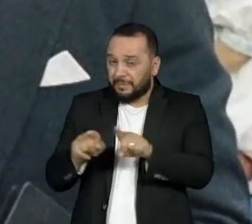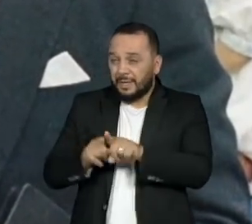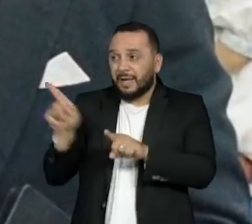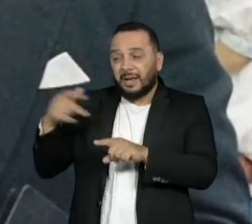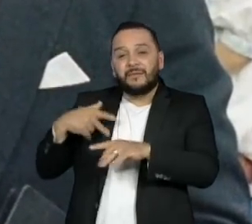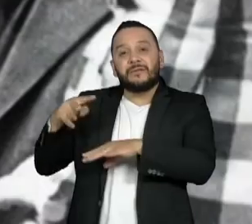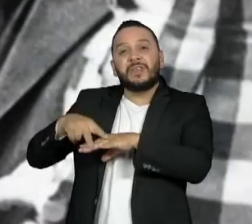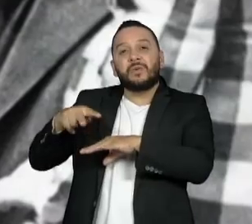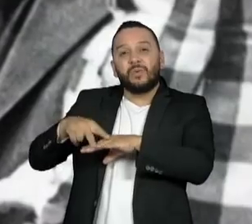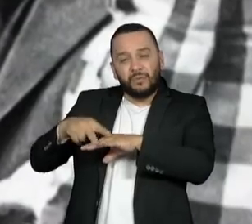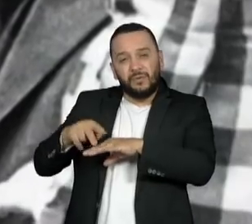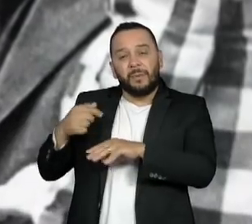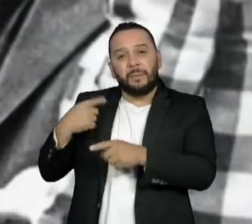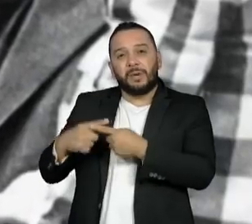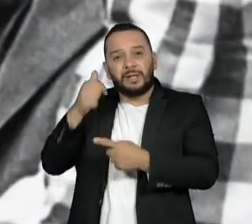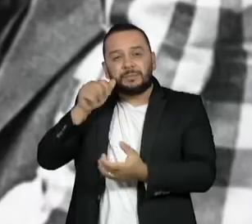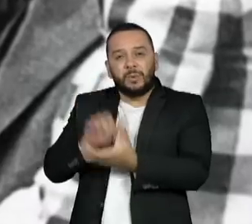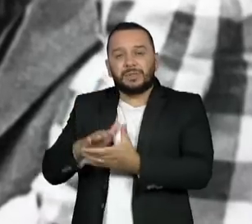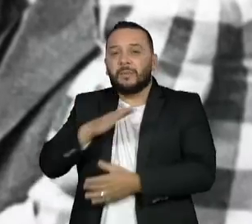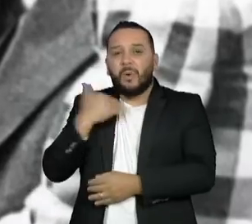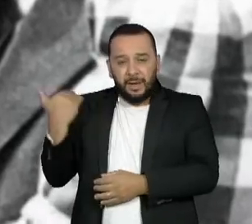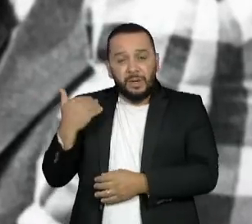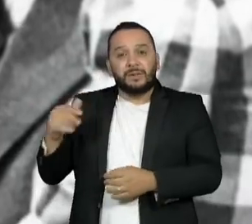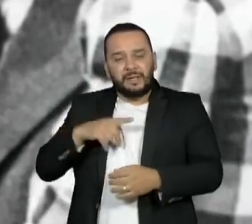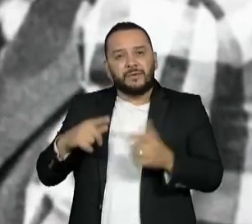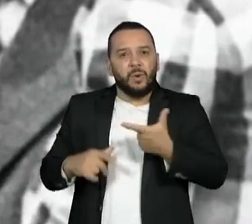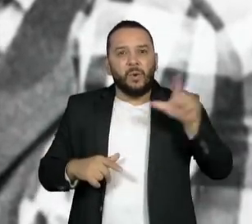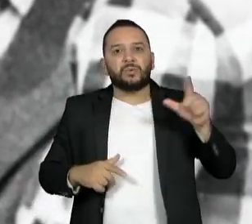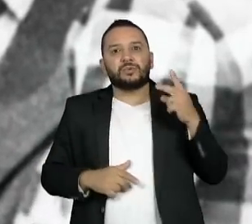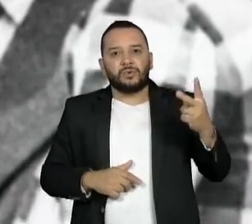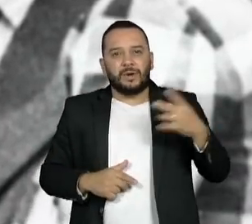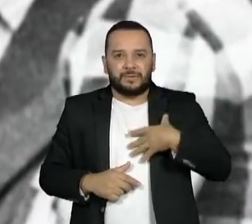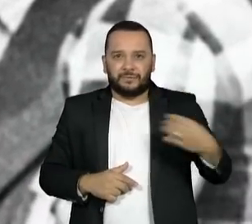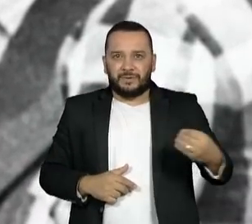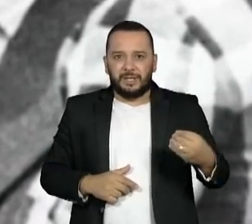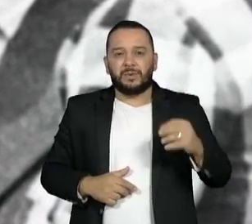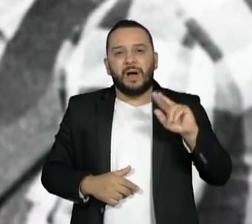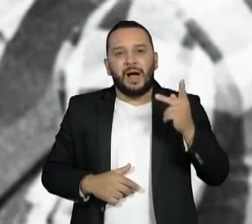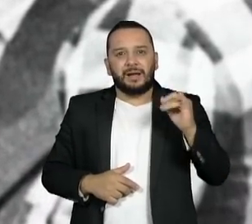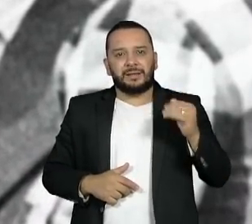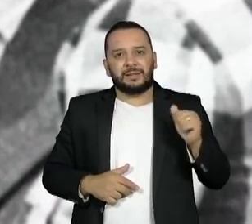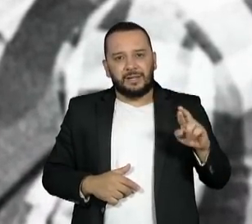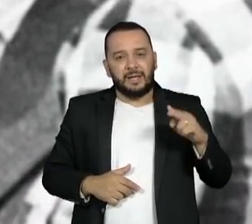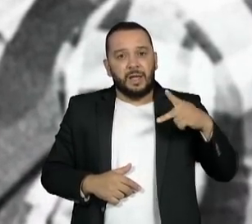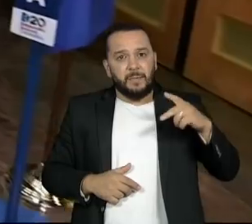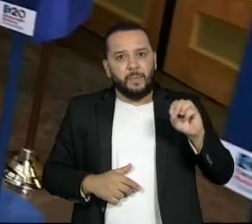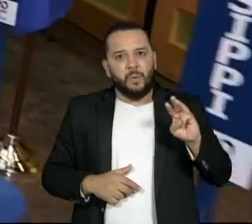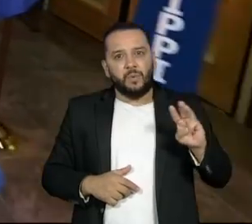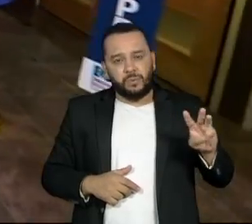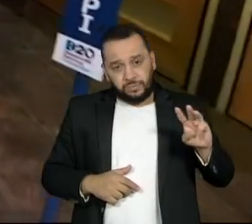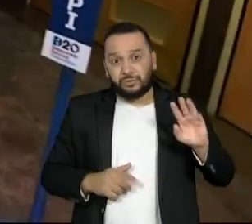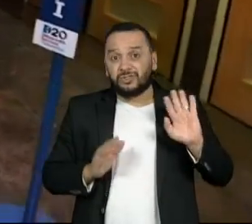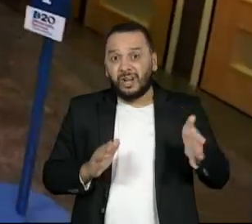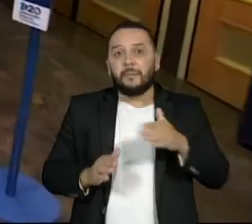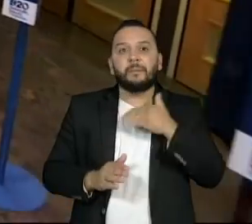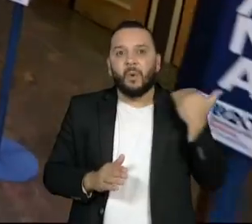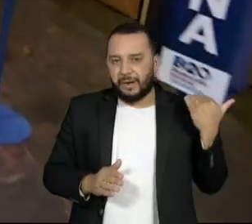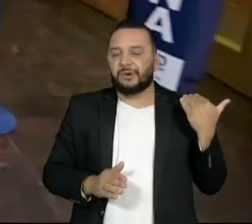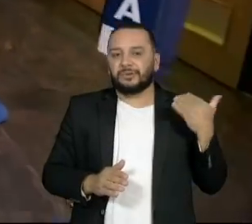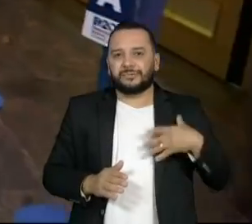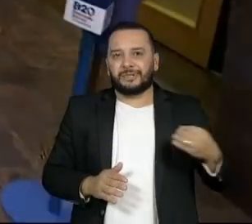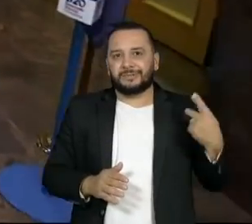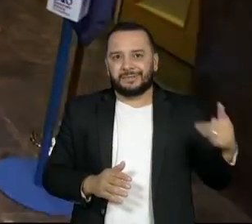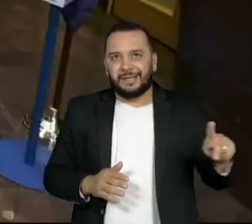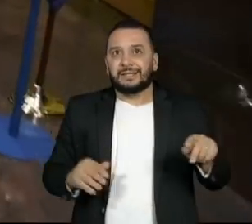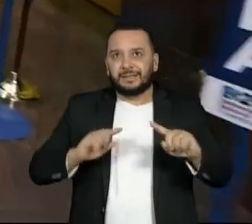sua filha Naomi, Joe Biden teve outros 2 filhos do primeiro casamento, Hunter e Bo, já falecido. Em 77, casou-se com